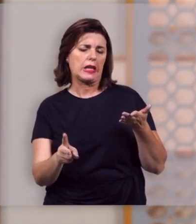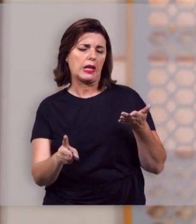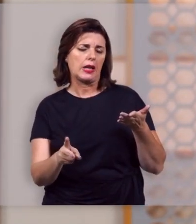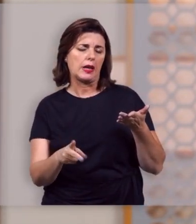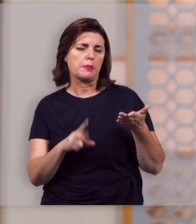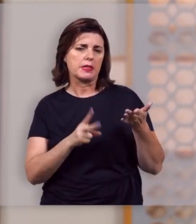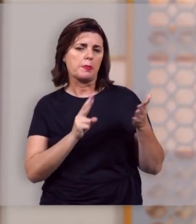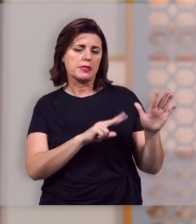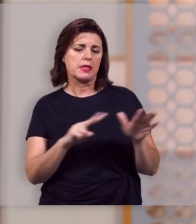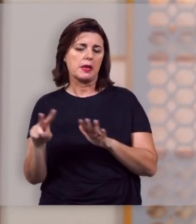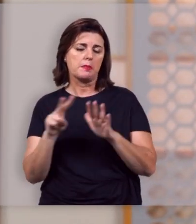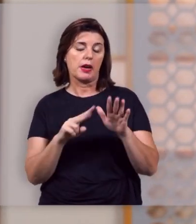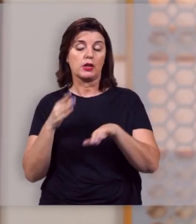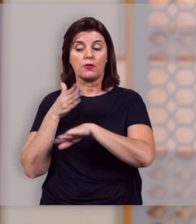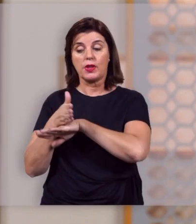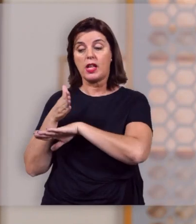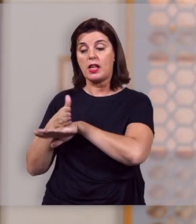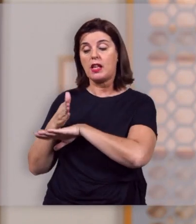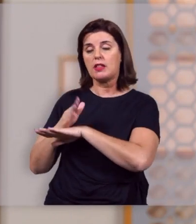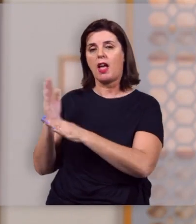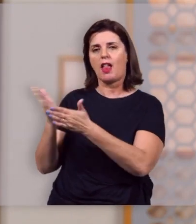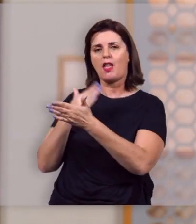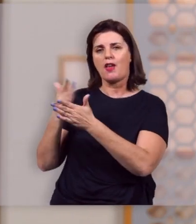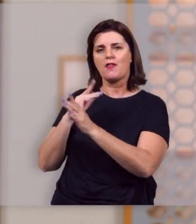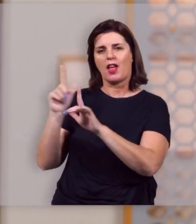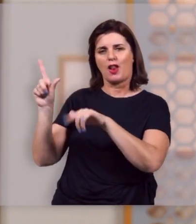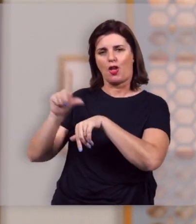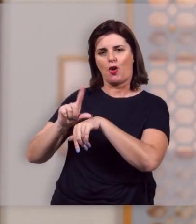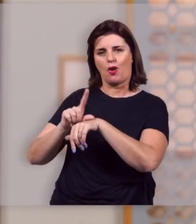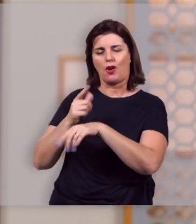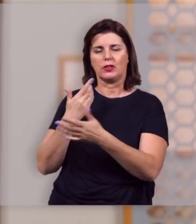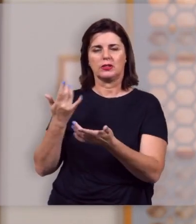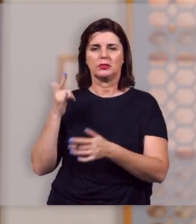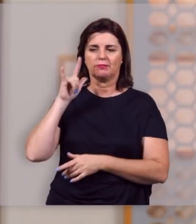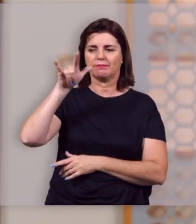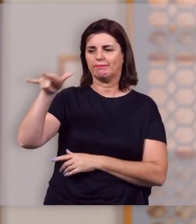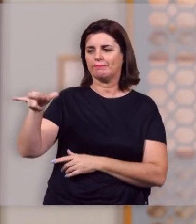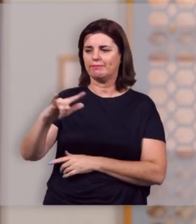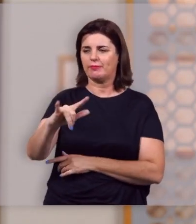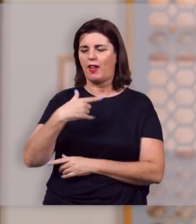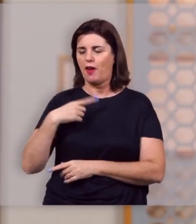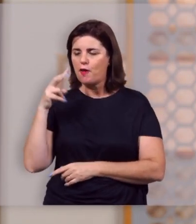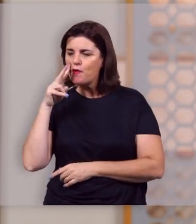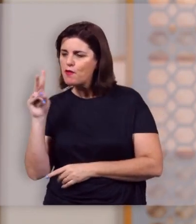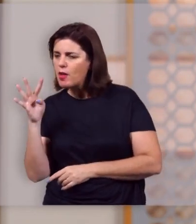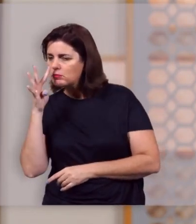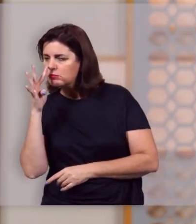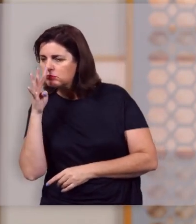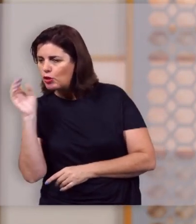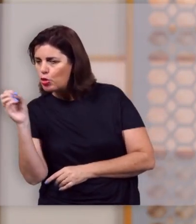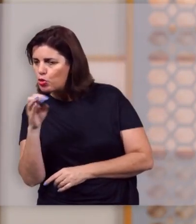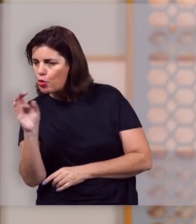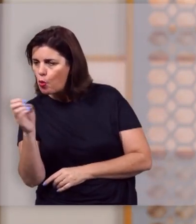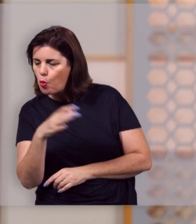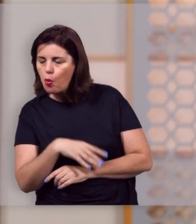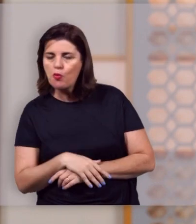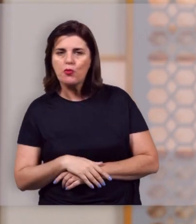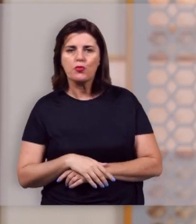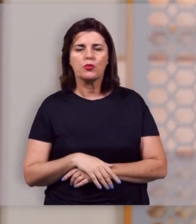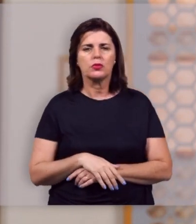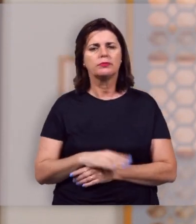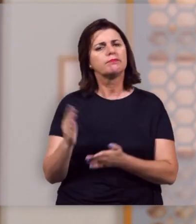e praticamente toda semana eu estou visitando as livrarias, normalmente nos aeroportos, para ver as novidades que estão